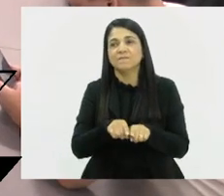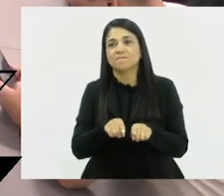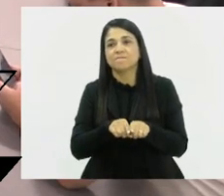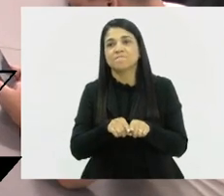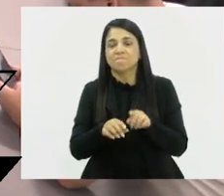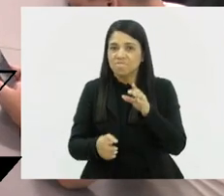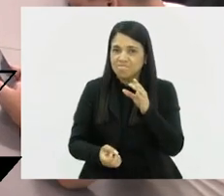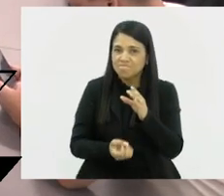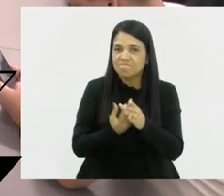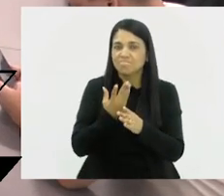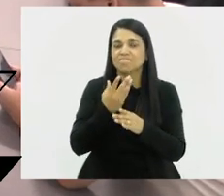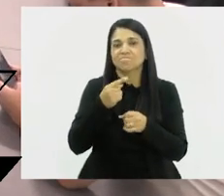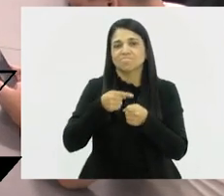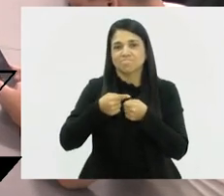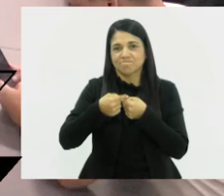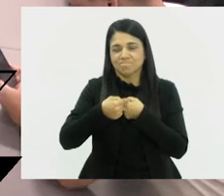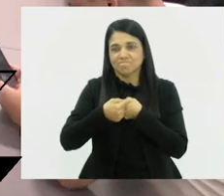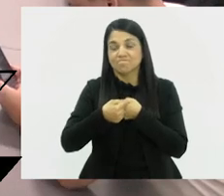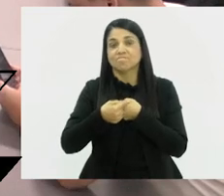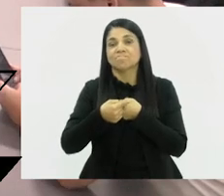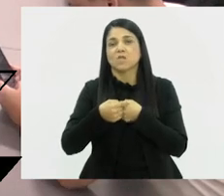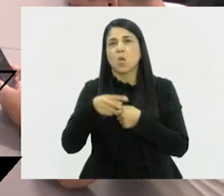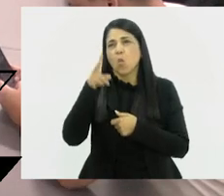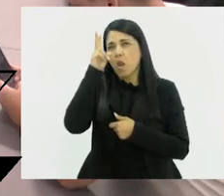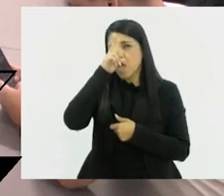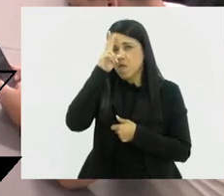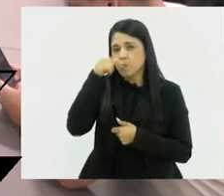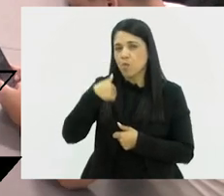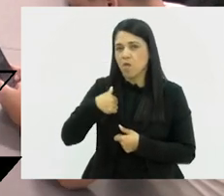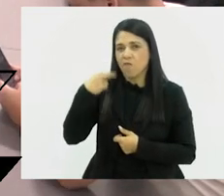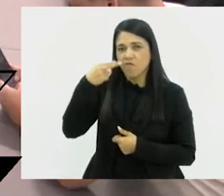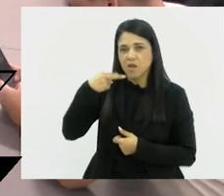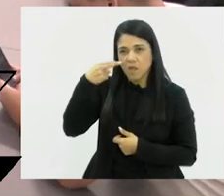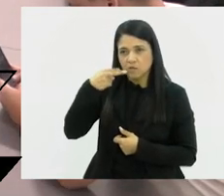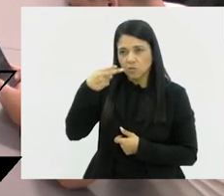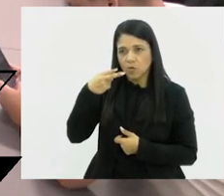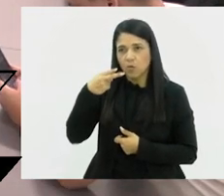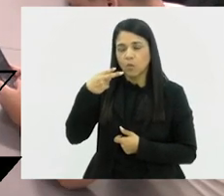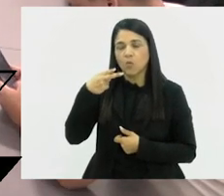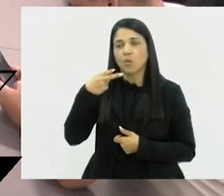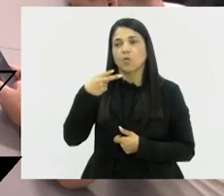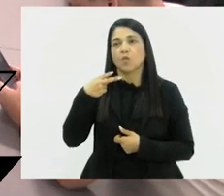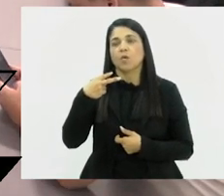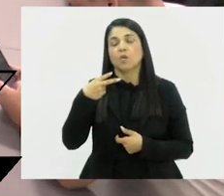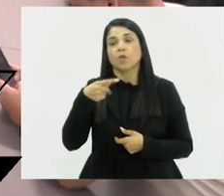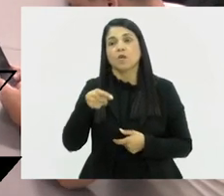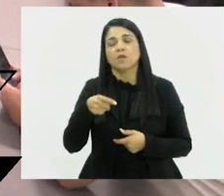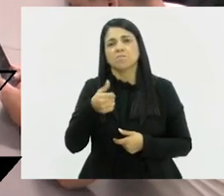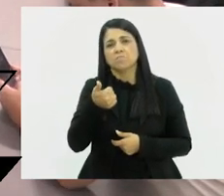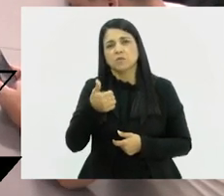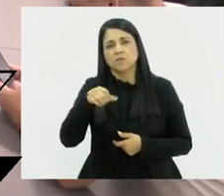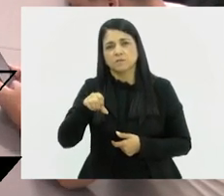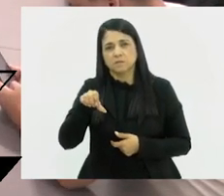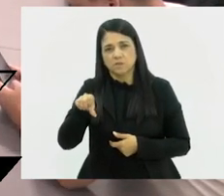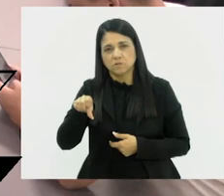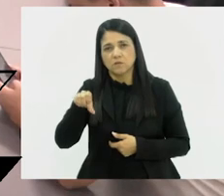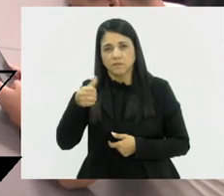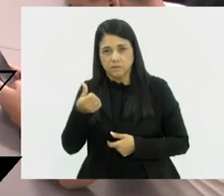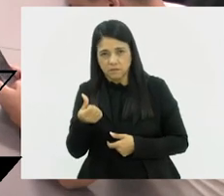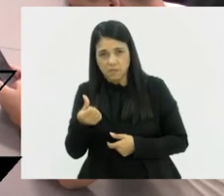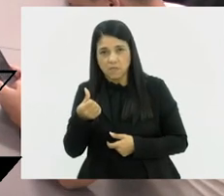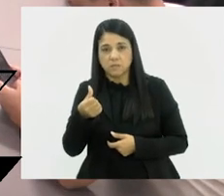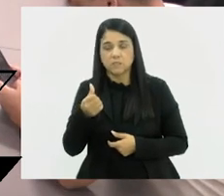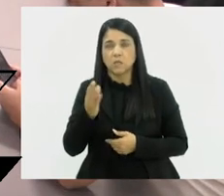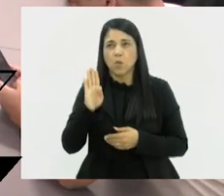introduzida em nosso município. Eu me lembro, quando eu fui vereador pela primeira vez na minha cidade, em 1996, eu fui